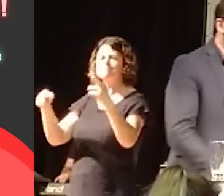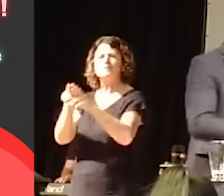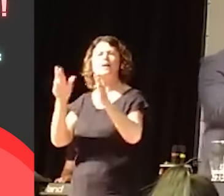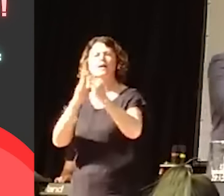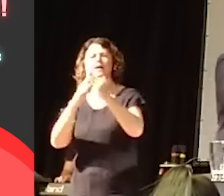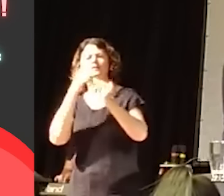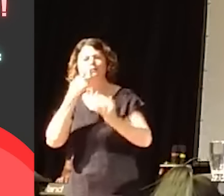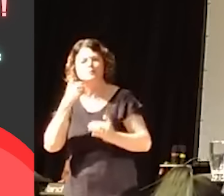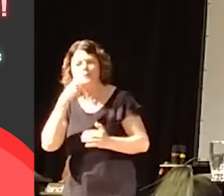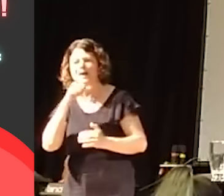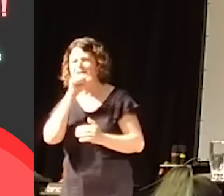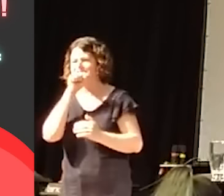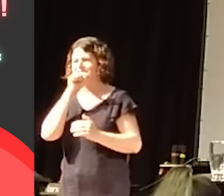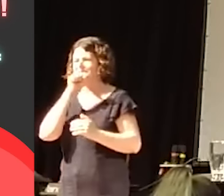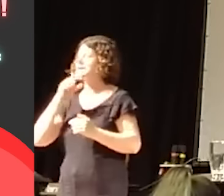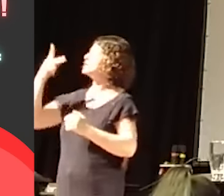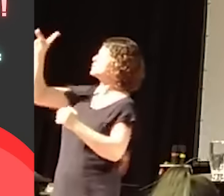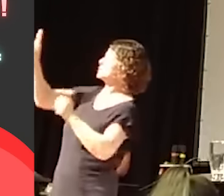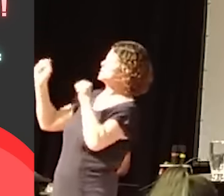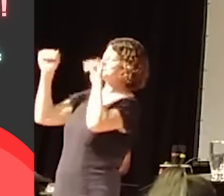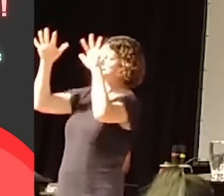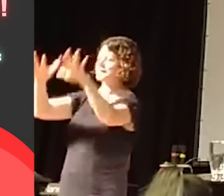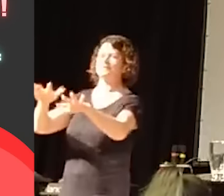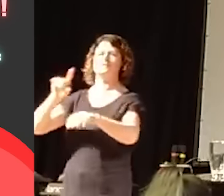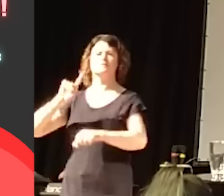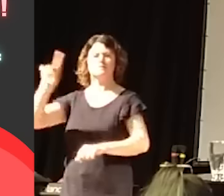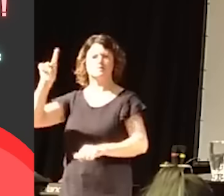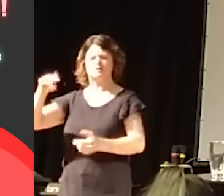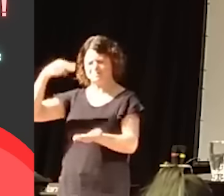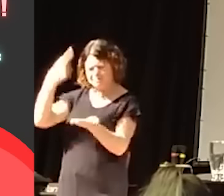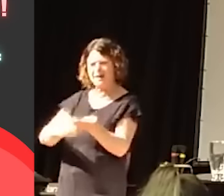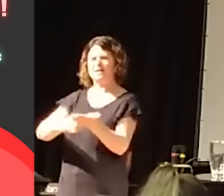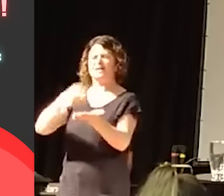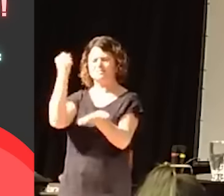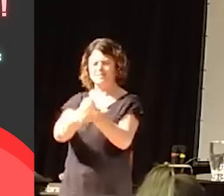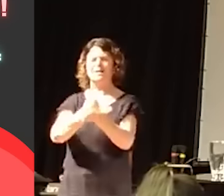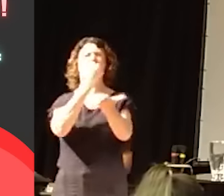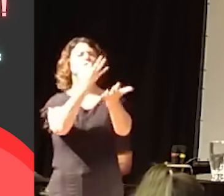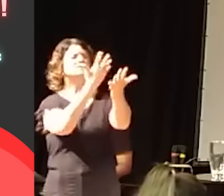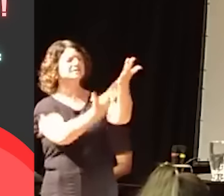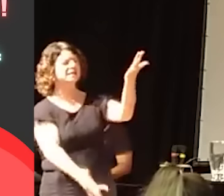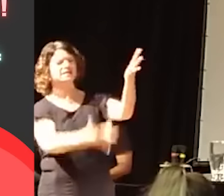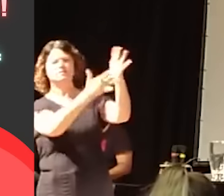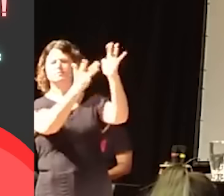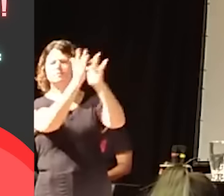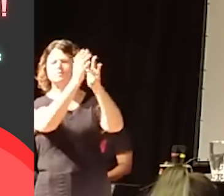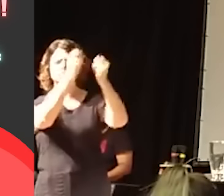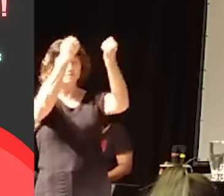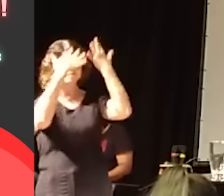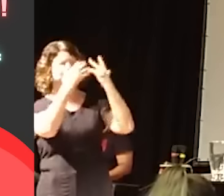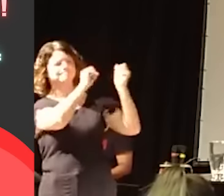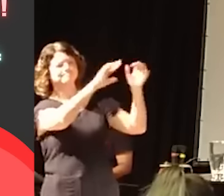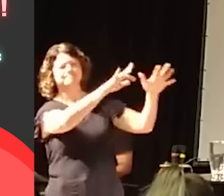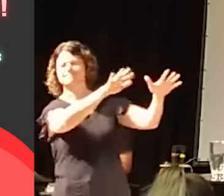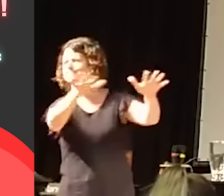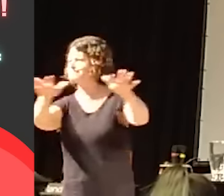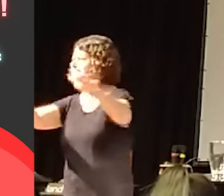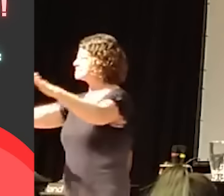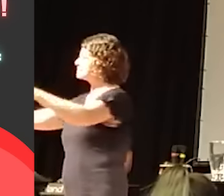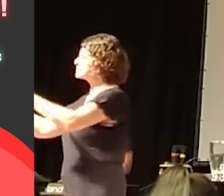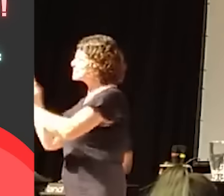pais para que a tua benção ó Deus a marca do sangue de Jesus seja em todo tempo ó pai em